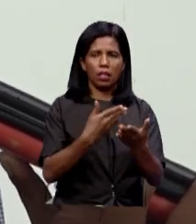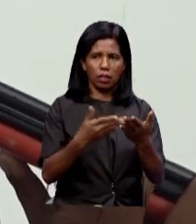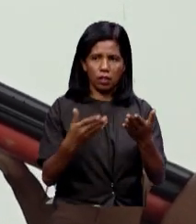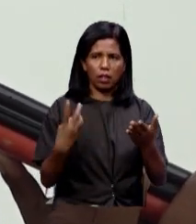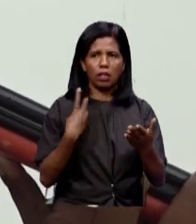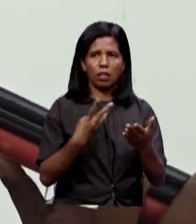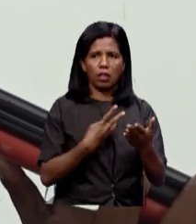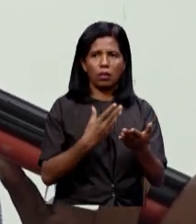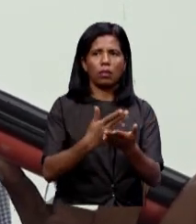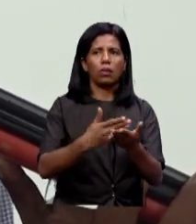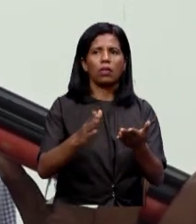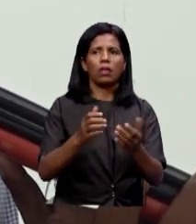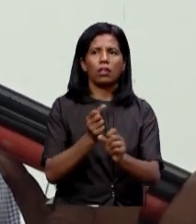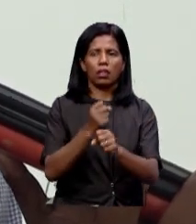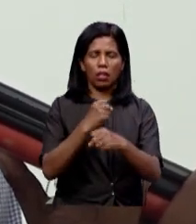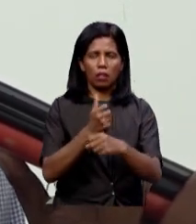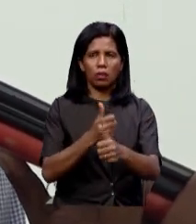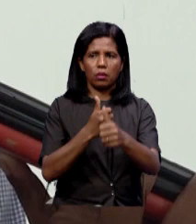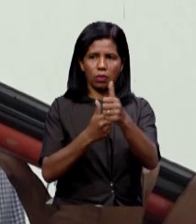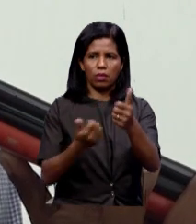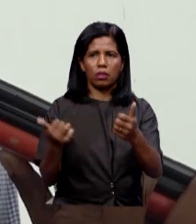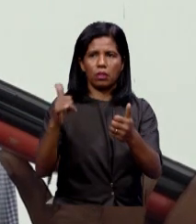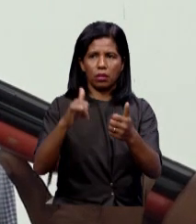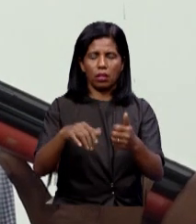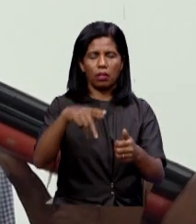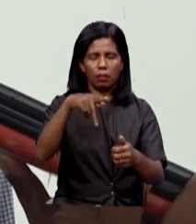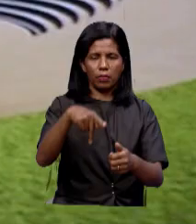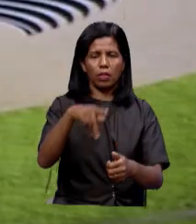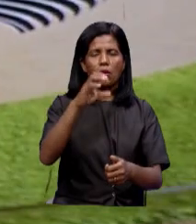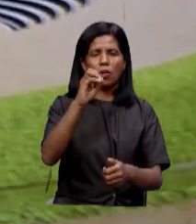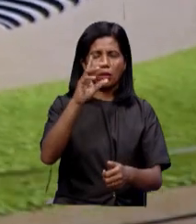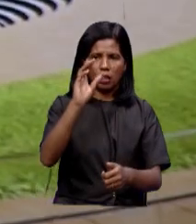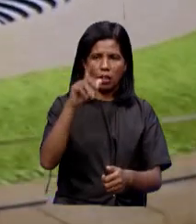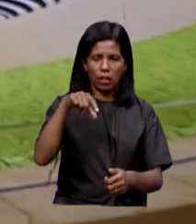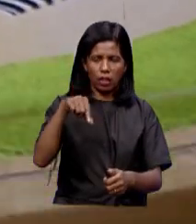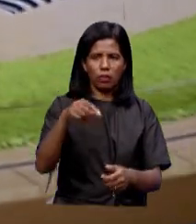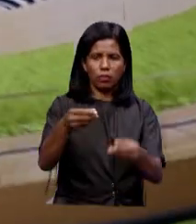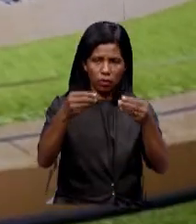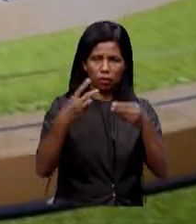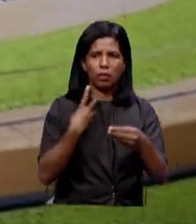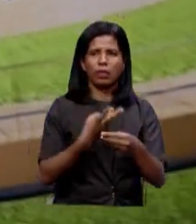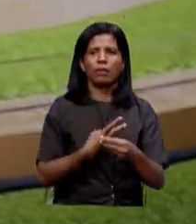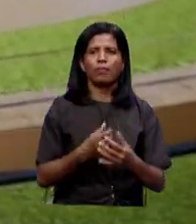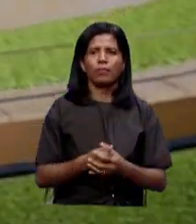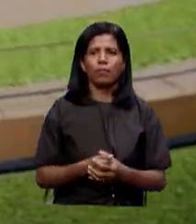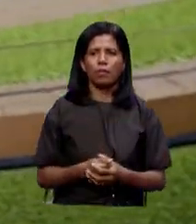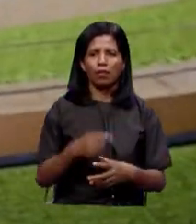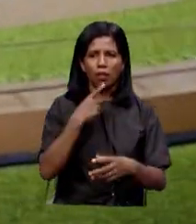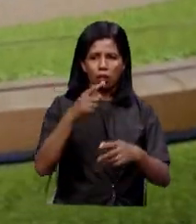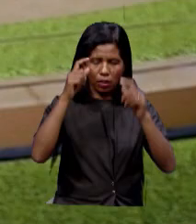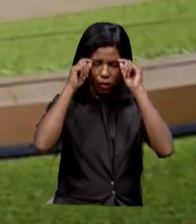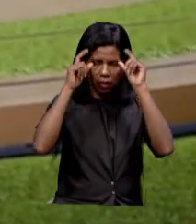nem pe halo sinibe, tá halo tuir sem nem. Sem nem pioki nem pe forma e antes, né? Arquivo Museu Resistência